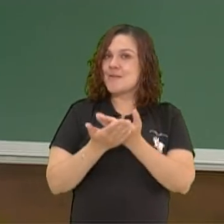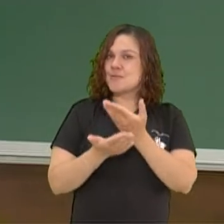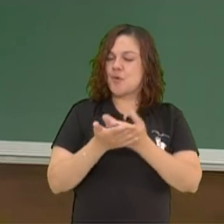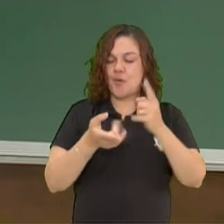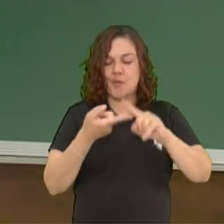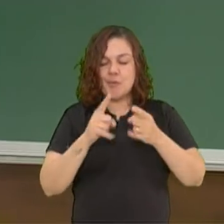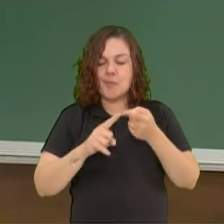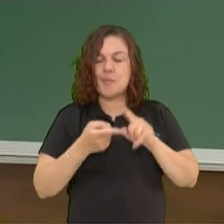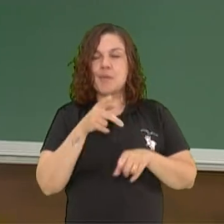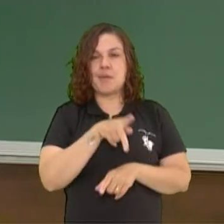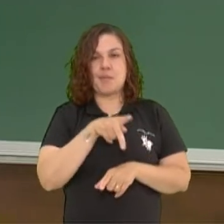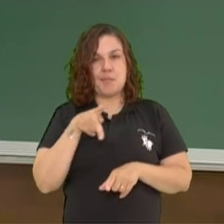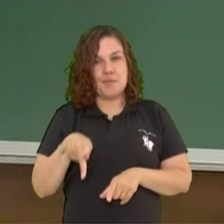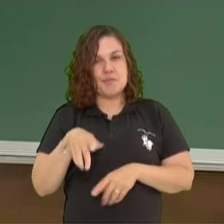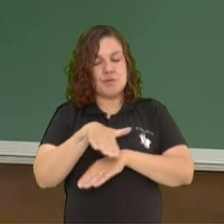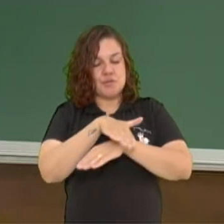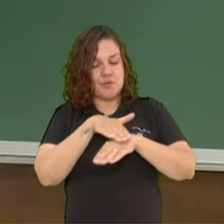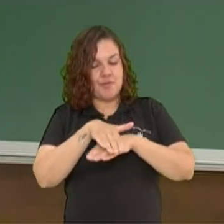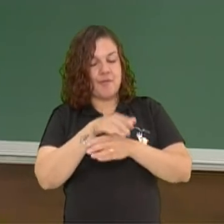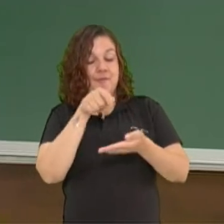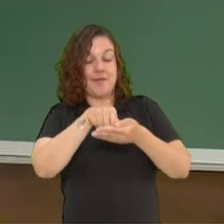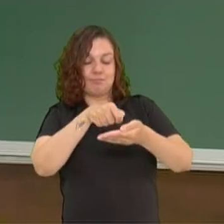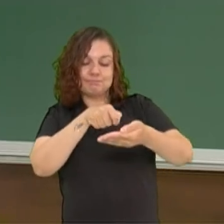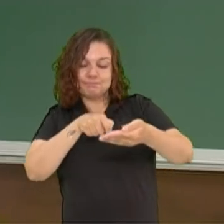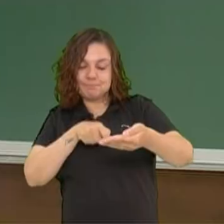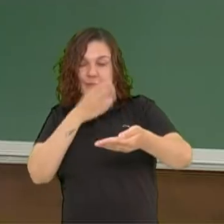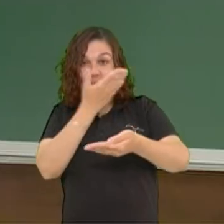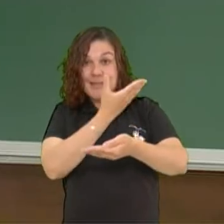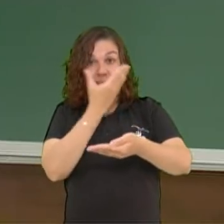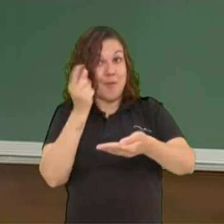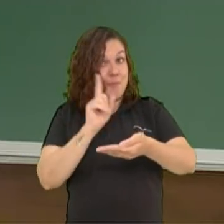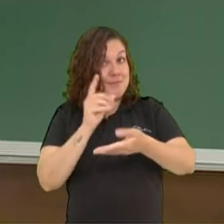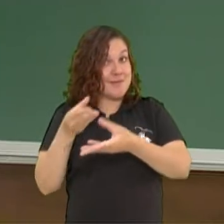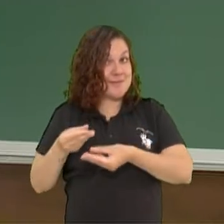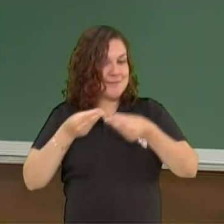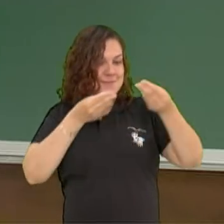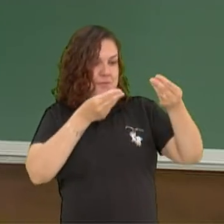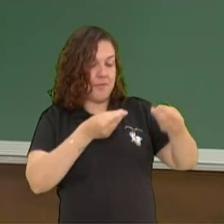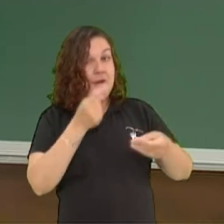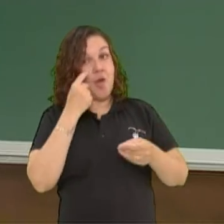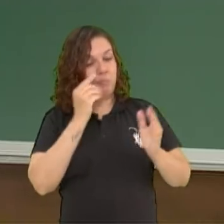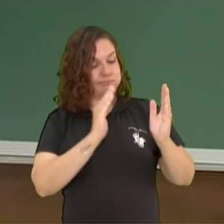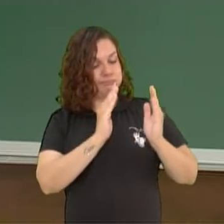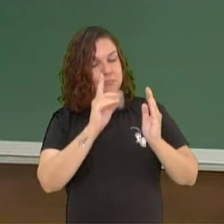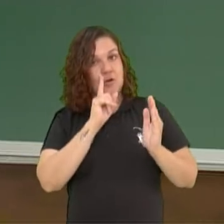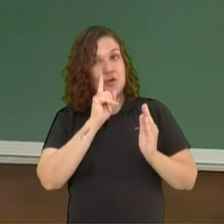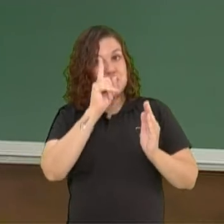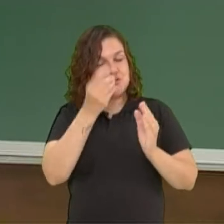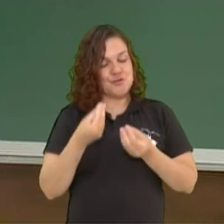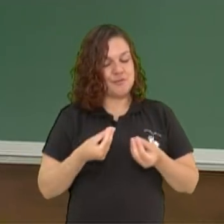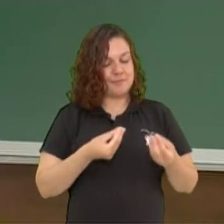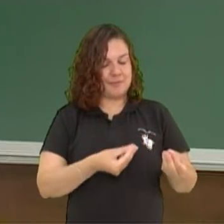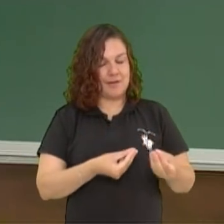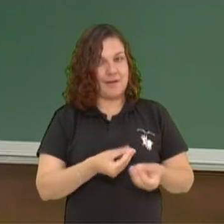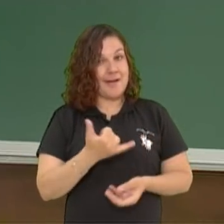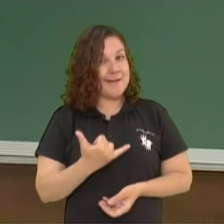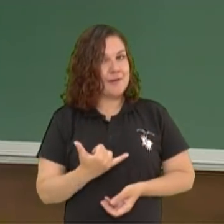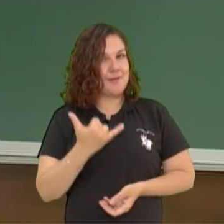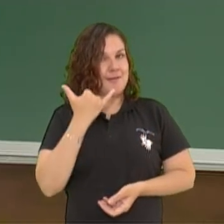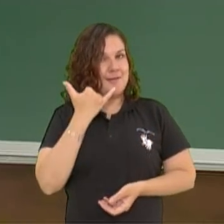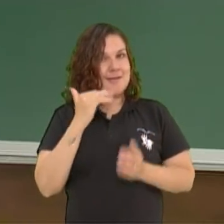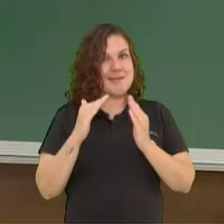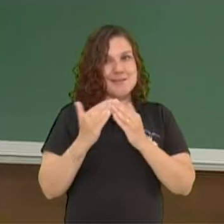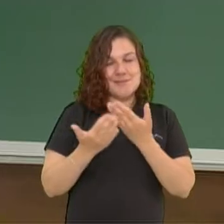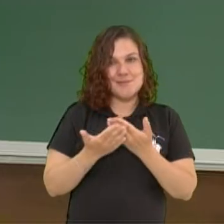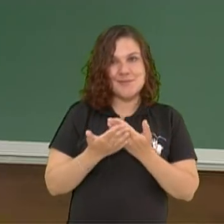as atividades, façam elas e não esqueçam de devolver. E olha os prazos, hein? Tem o prazo para entregar. Liga lá na escola,